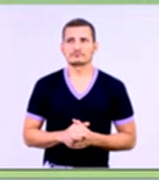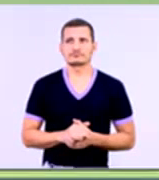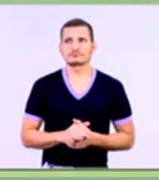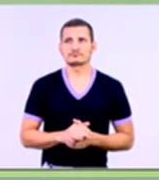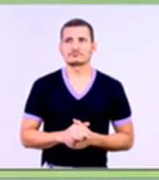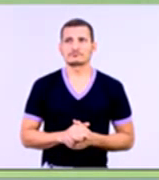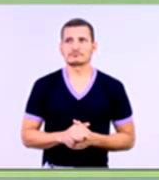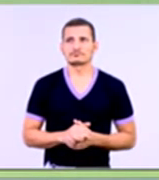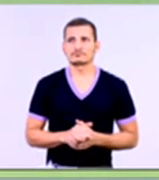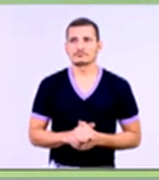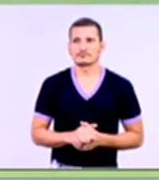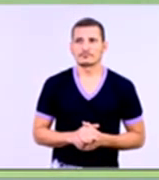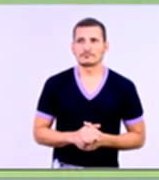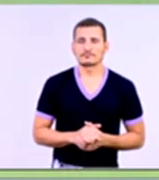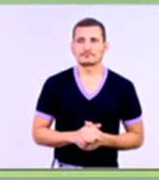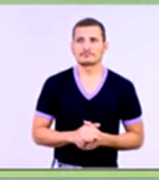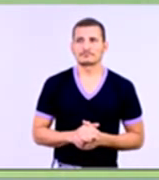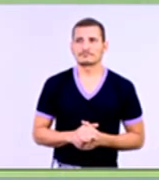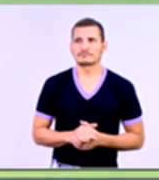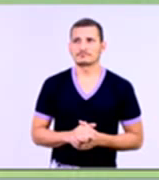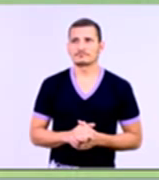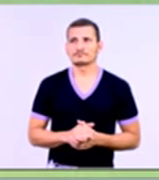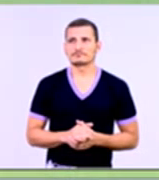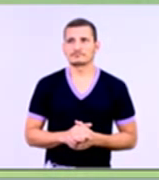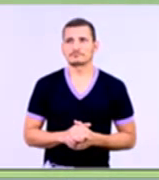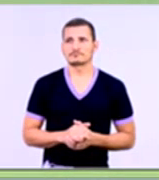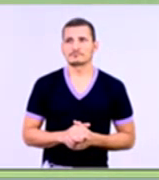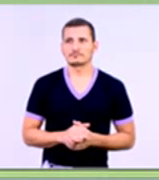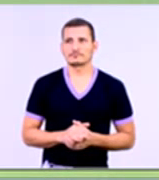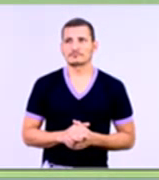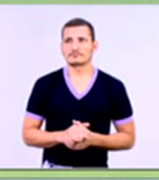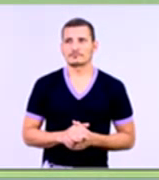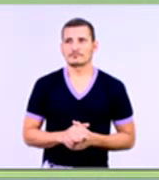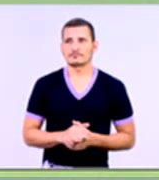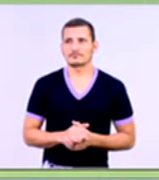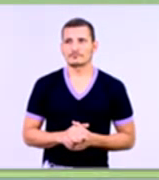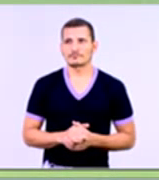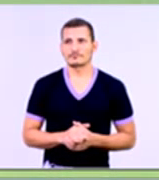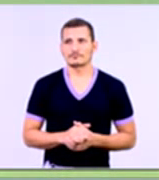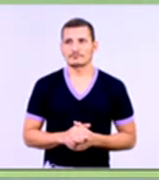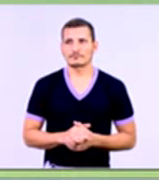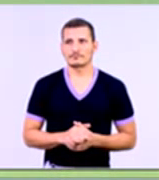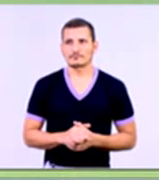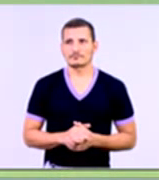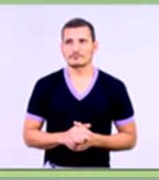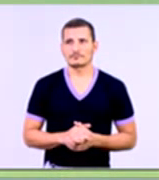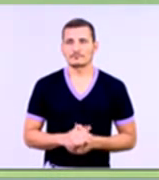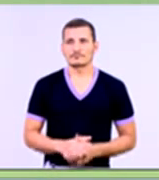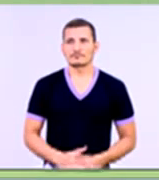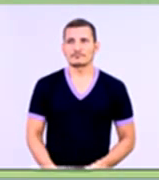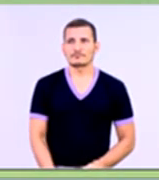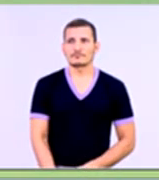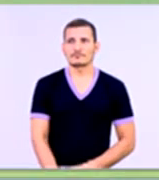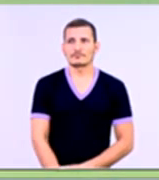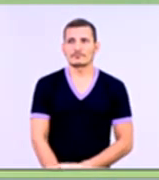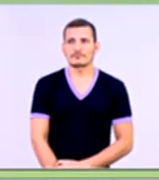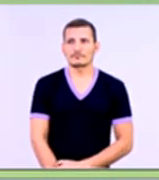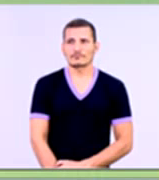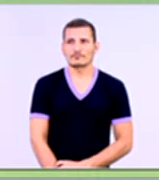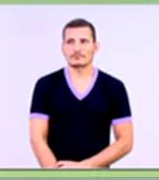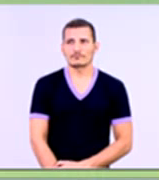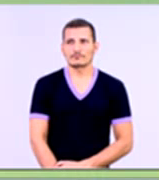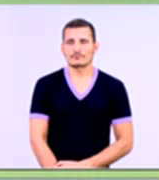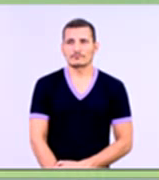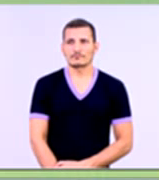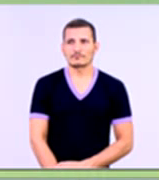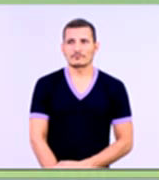passando uma mensagem de alerta, olha lá. Esta é uma mensagem com Bootstrap. Esse alerta, ele é muito útil